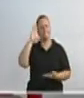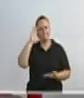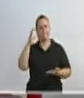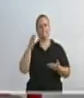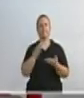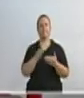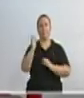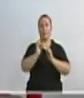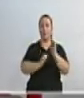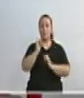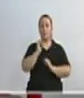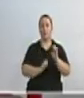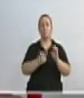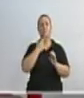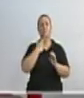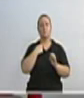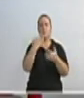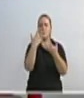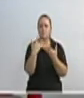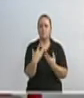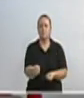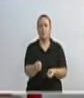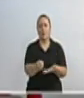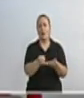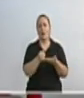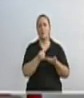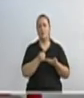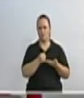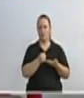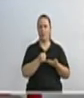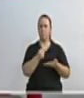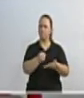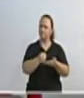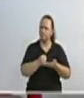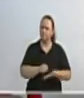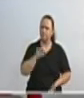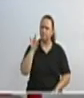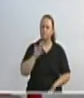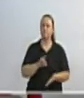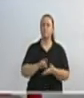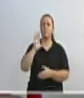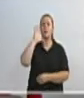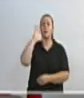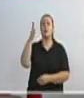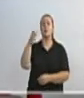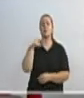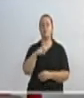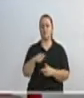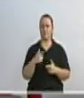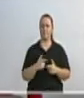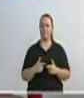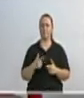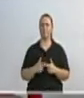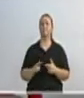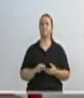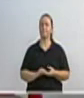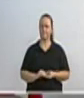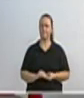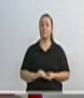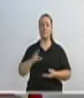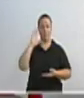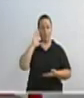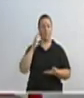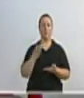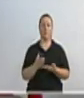estão dispostas a nos ajudar, quero crer que as empresas estão dispostas a colaborar e encontrar soluções para que isso se resolva, e quero crer que o poder